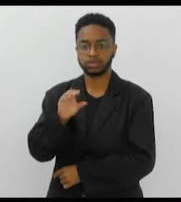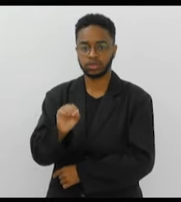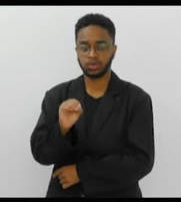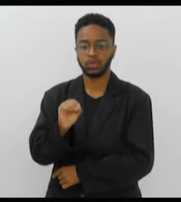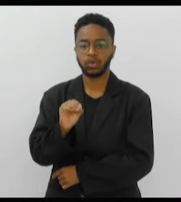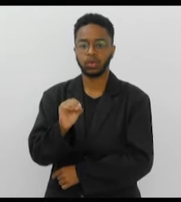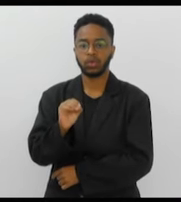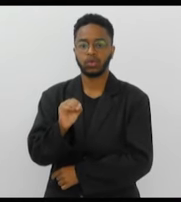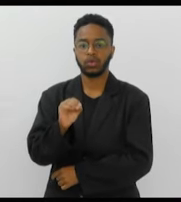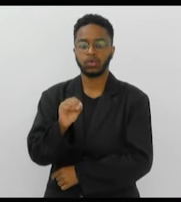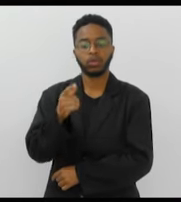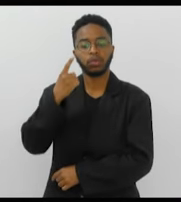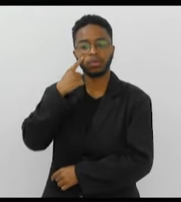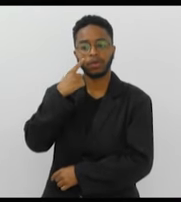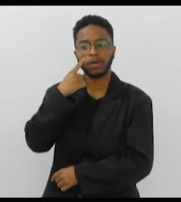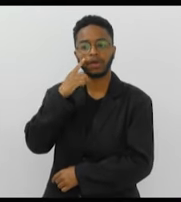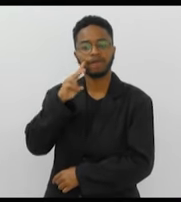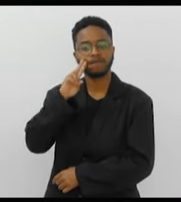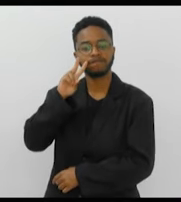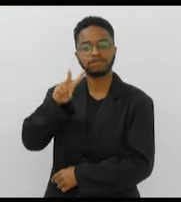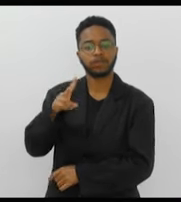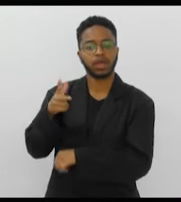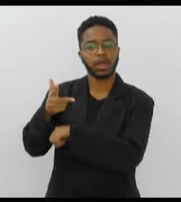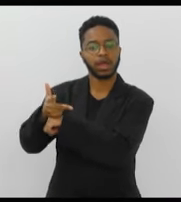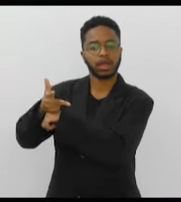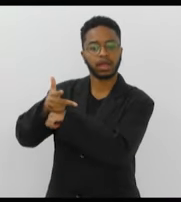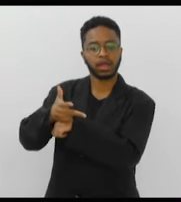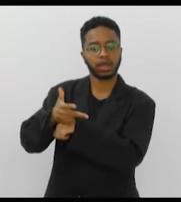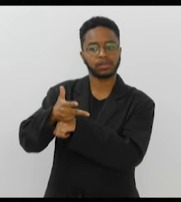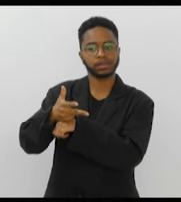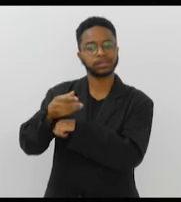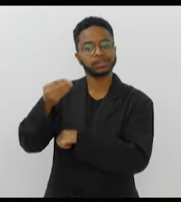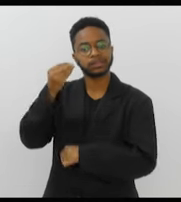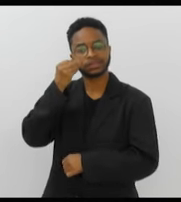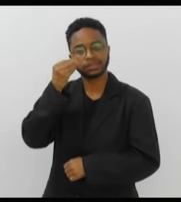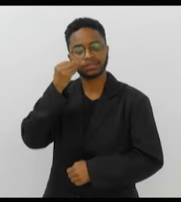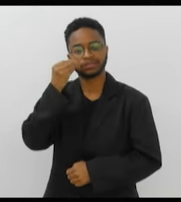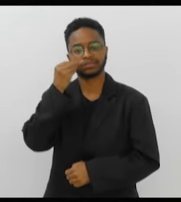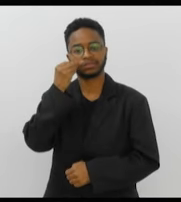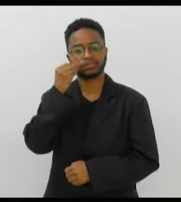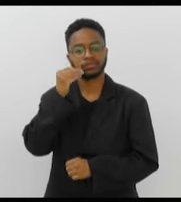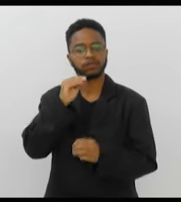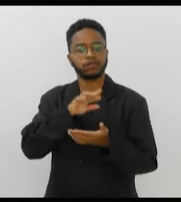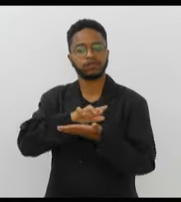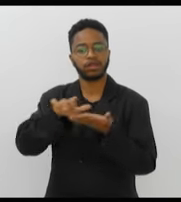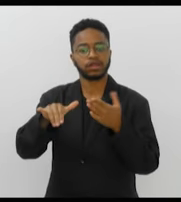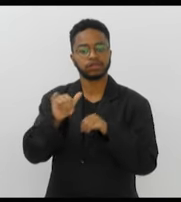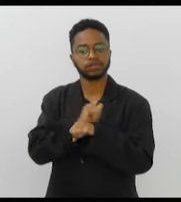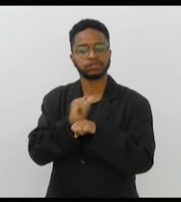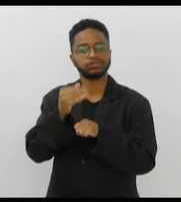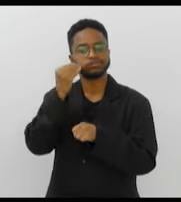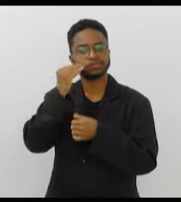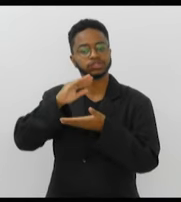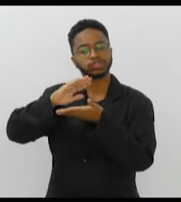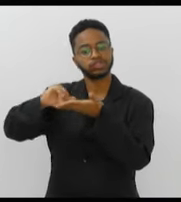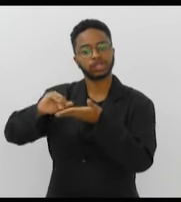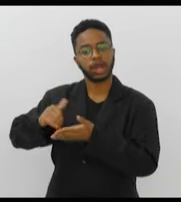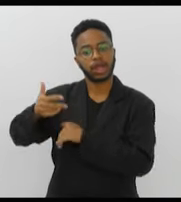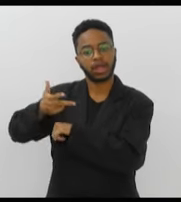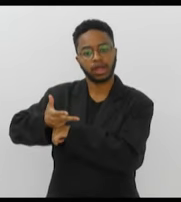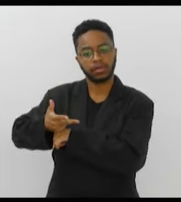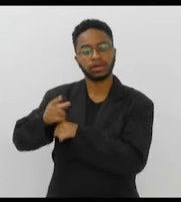ao presenciar a câmera que filmava vocês, tentaram de toda e qualquer maneira retirar a câmera, até que